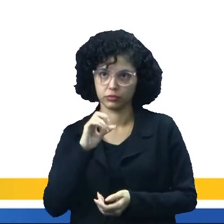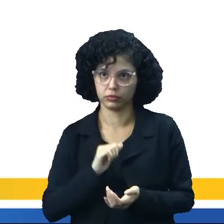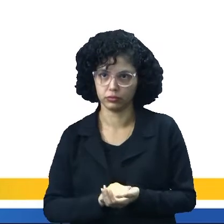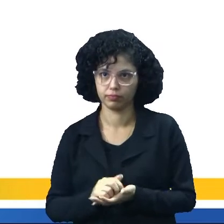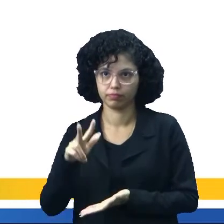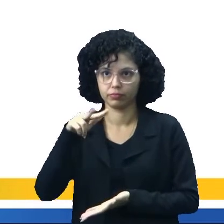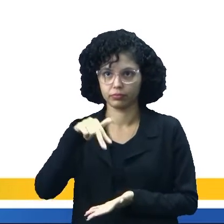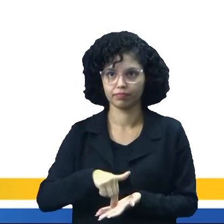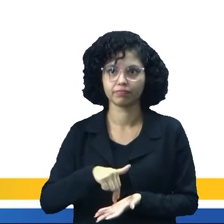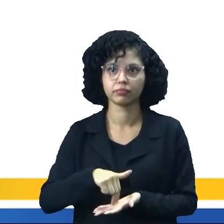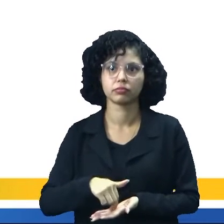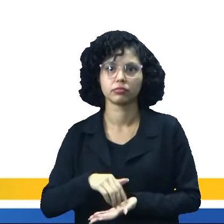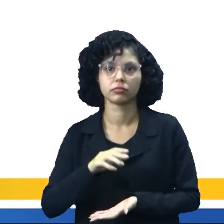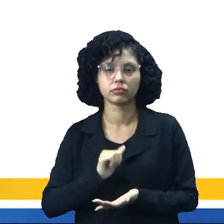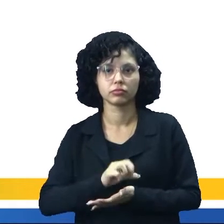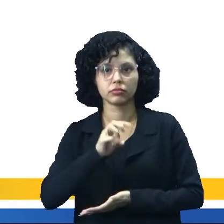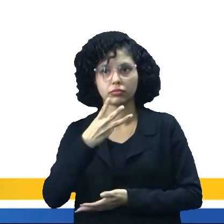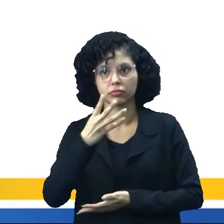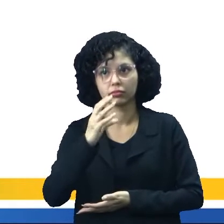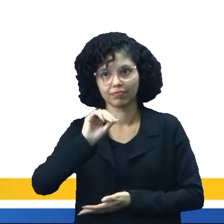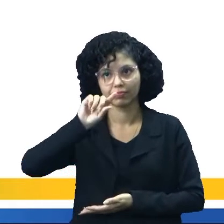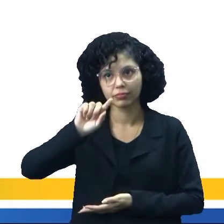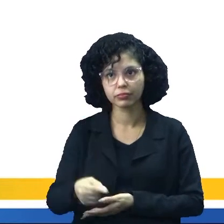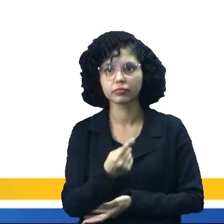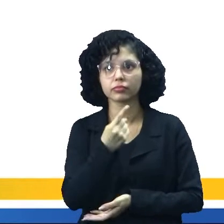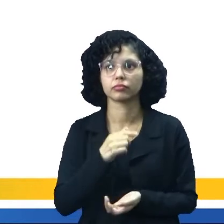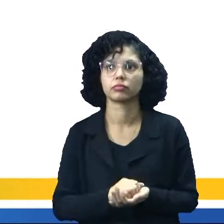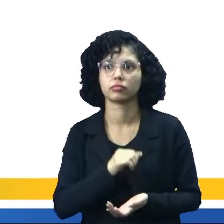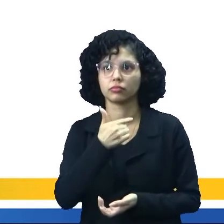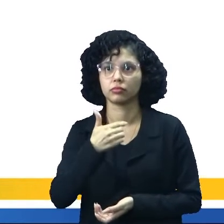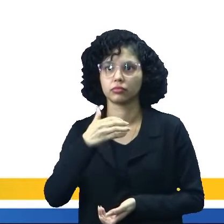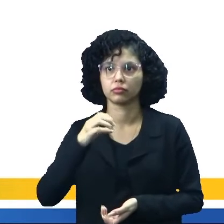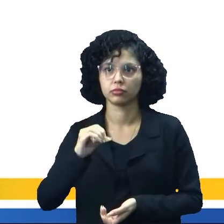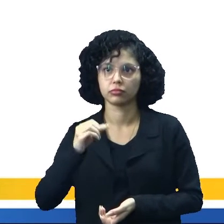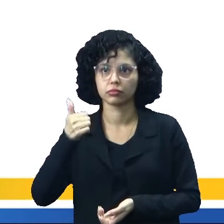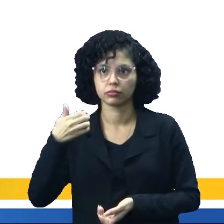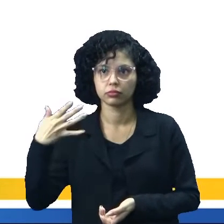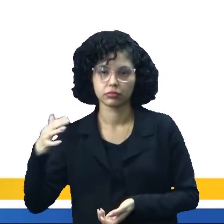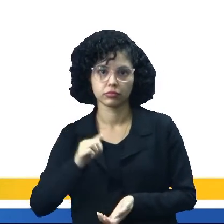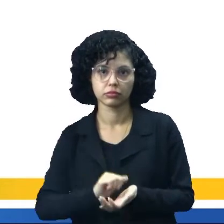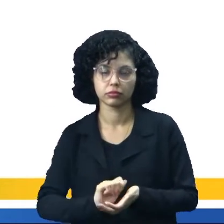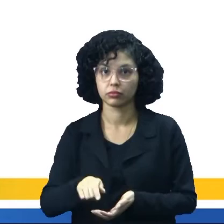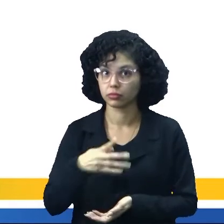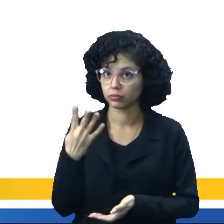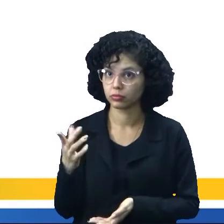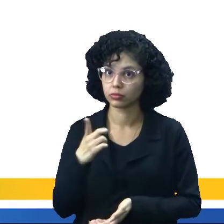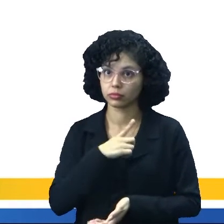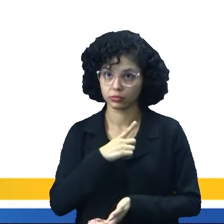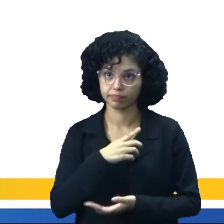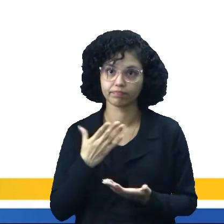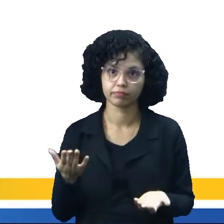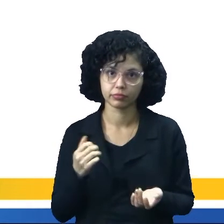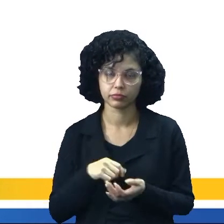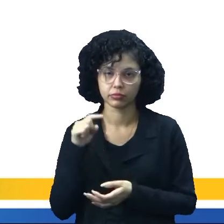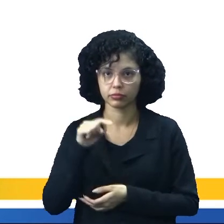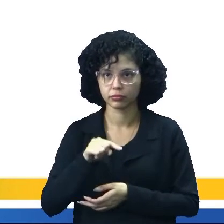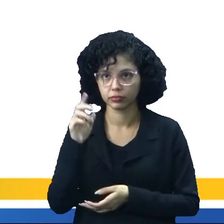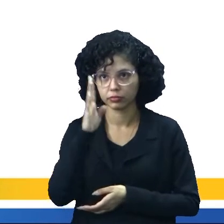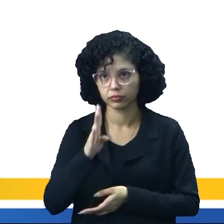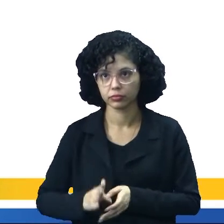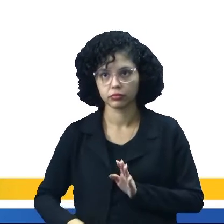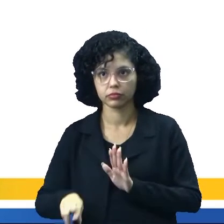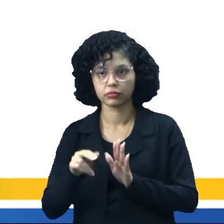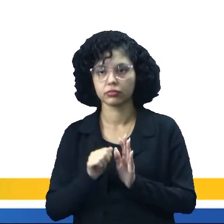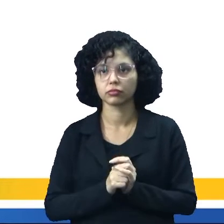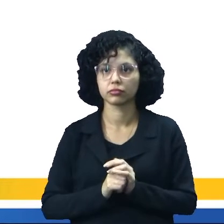um salto aí para quase 30 mil no ano de 2014. Olha só o tanto de haitianos que veio para cá. Segundo